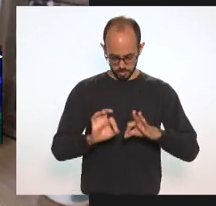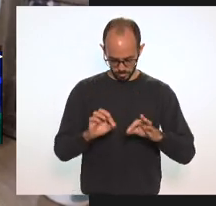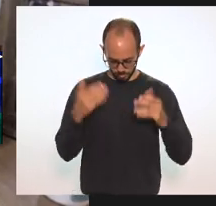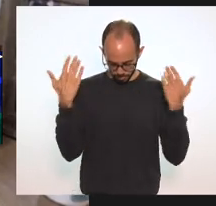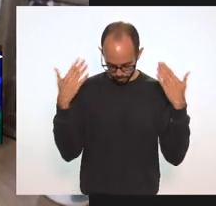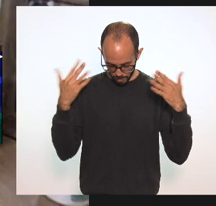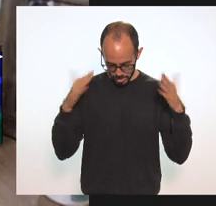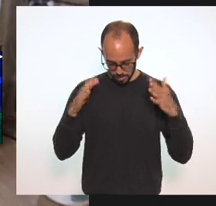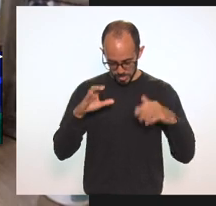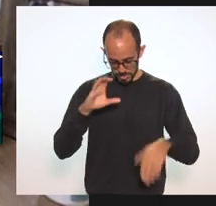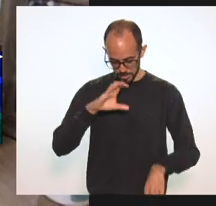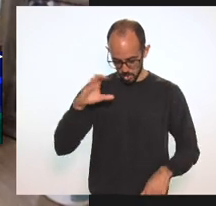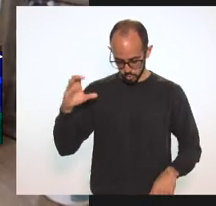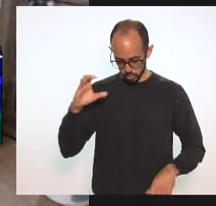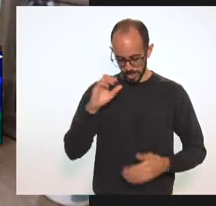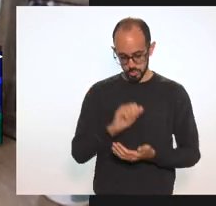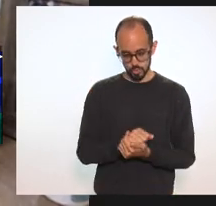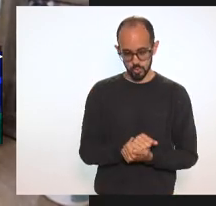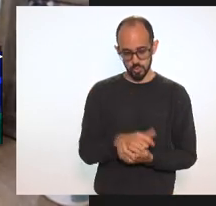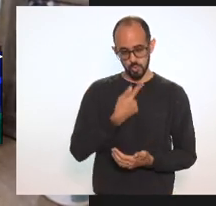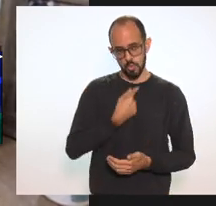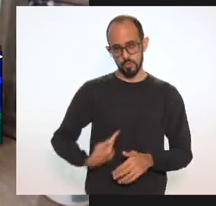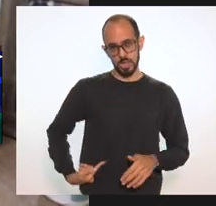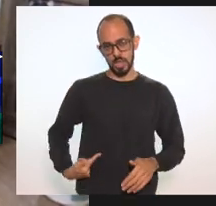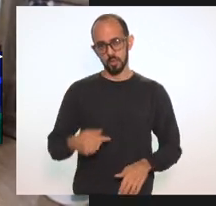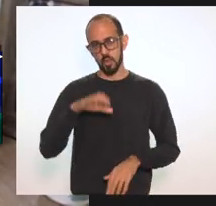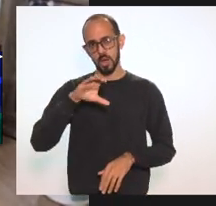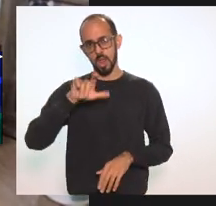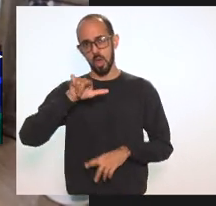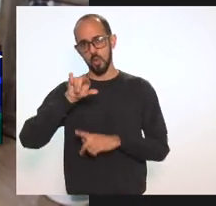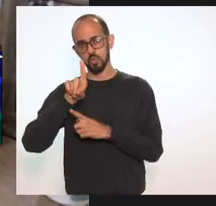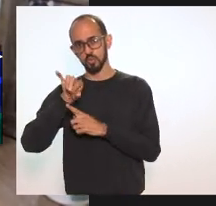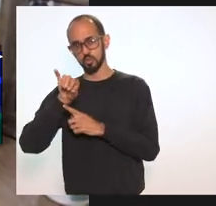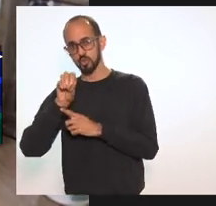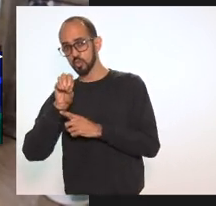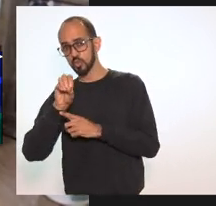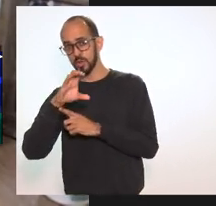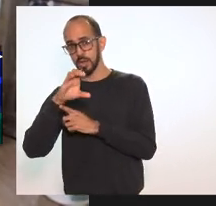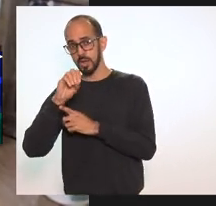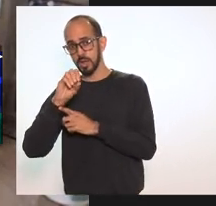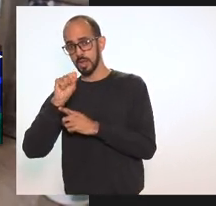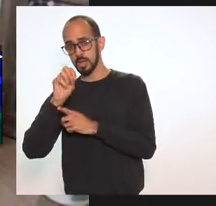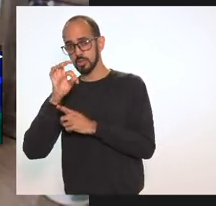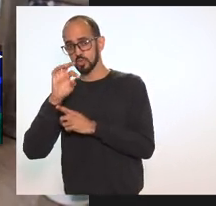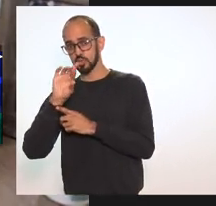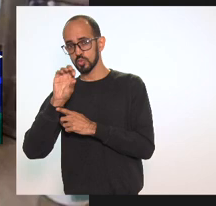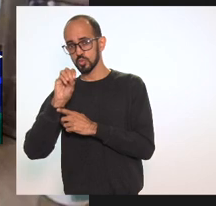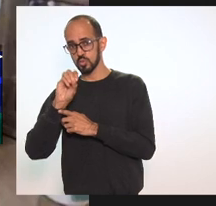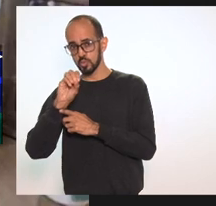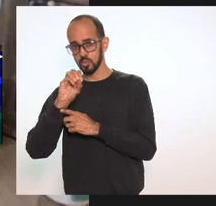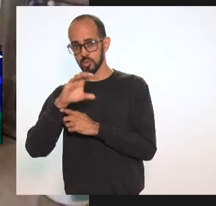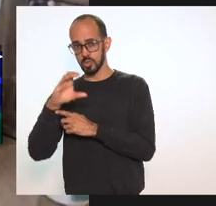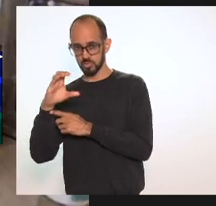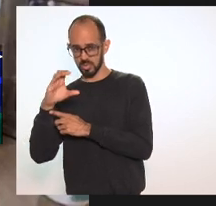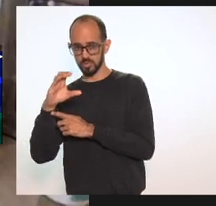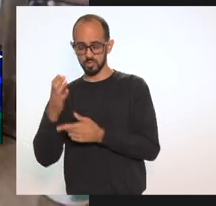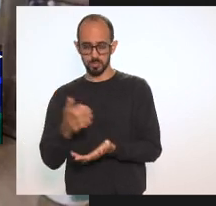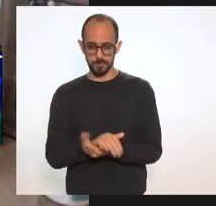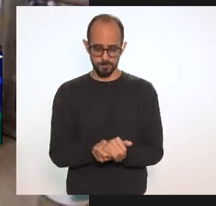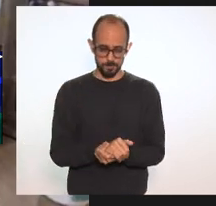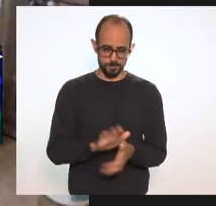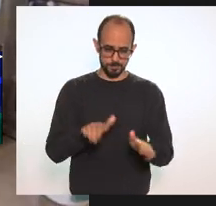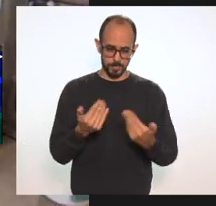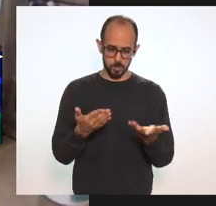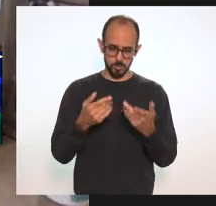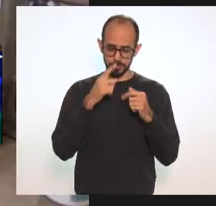Castro porque é assim que tem que ser o governo do estado trás a fala dela é a também